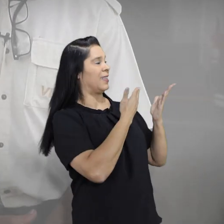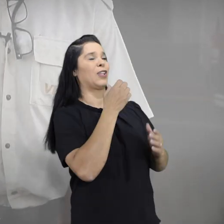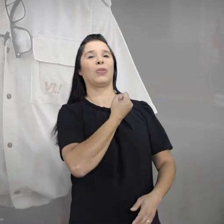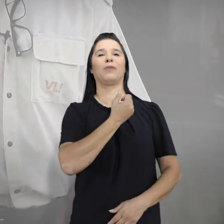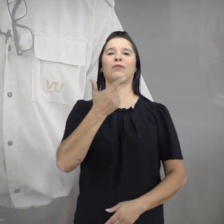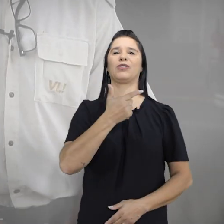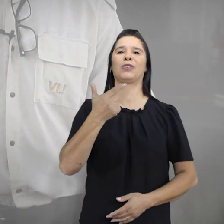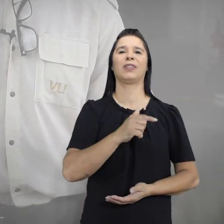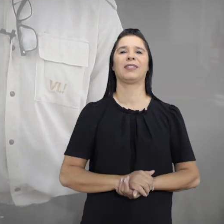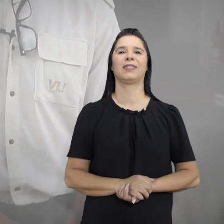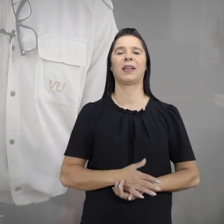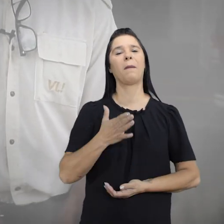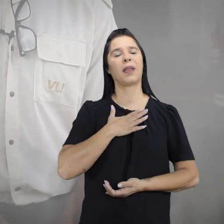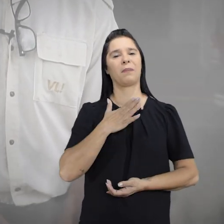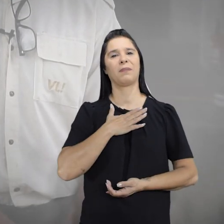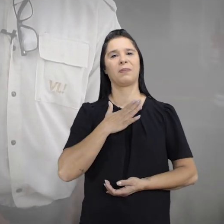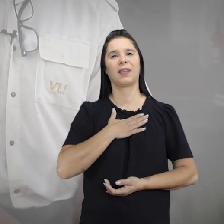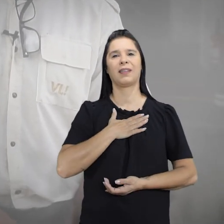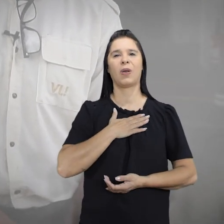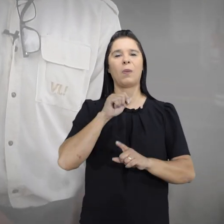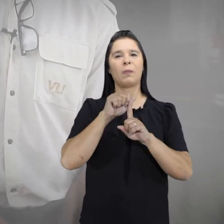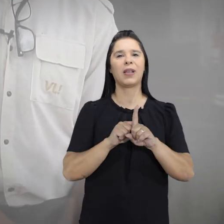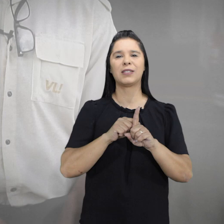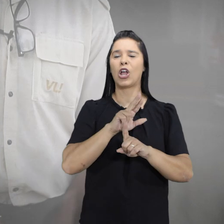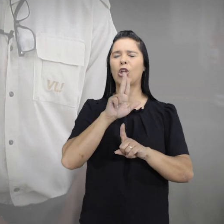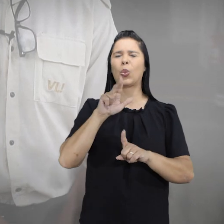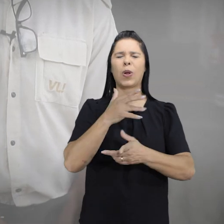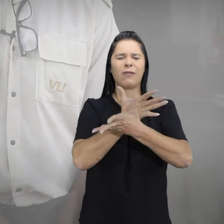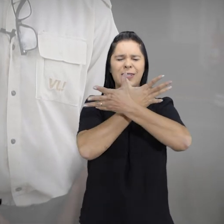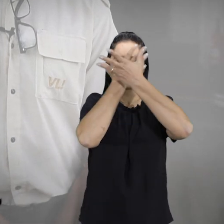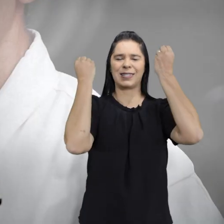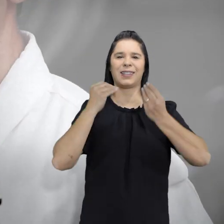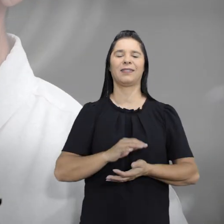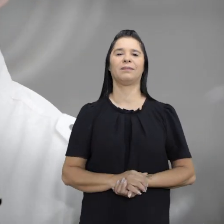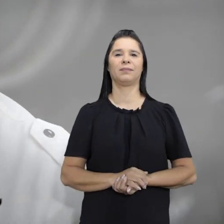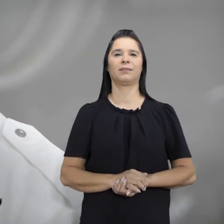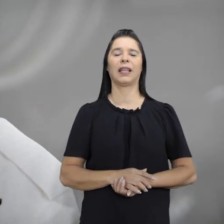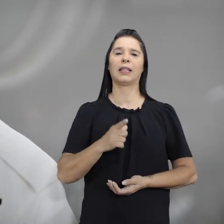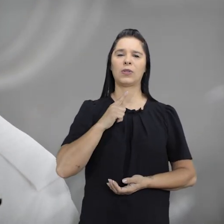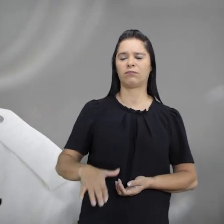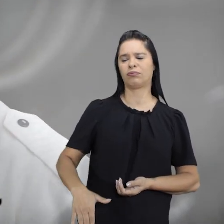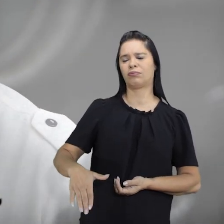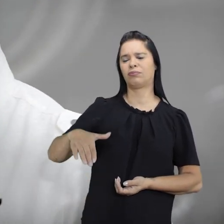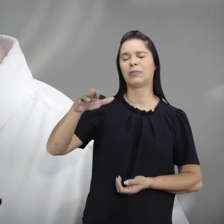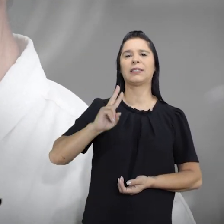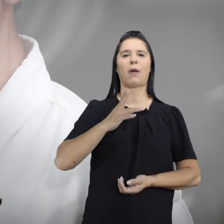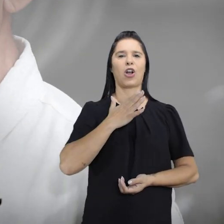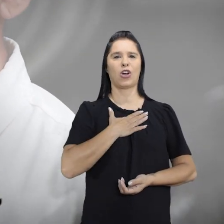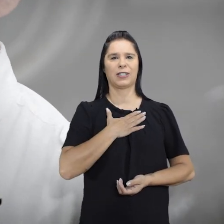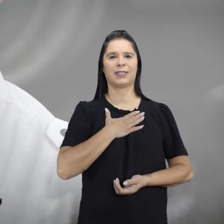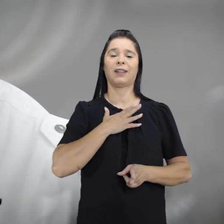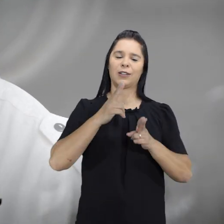22. Para mim foi, nunca vai sair da minha cabeça isso, né? Então, assim, desde pequeno que eu sempre gostei